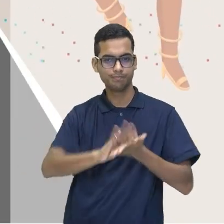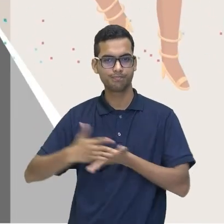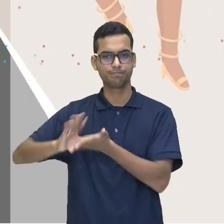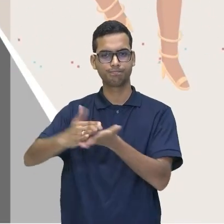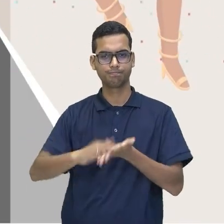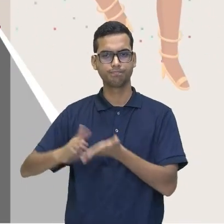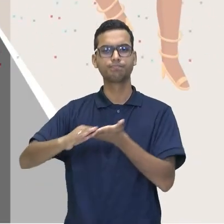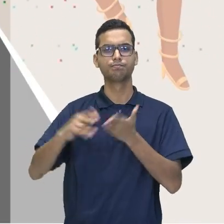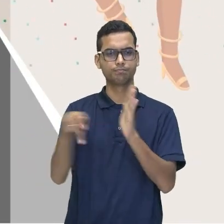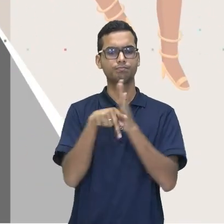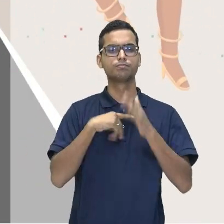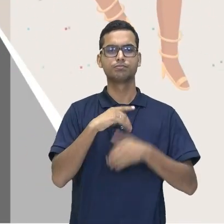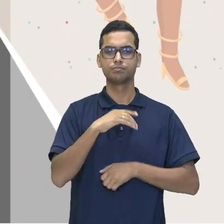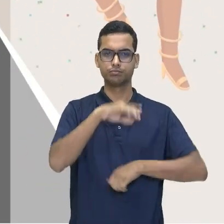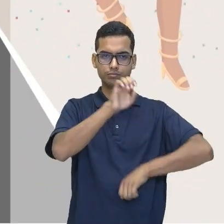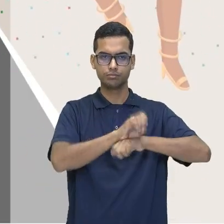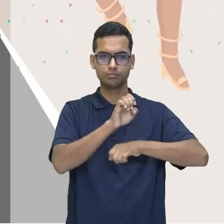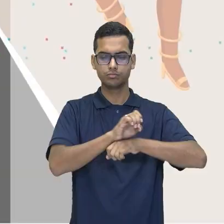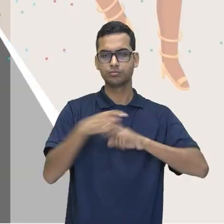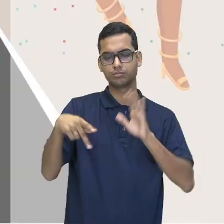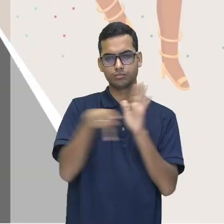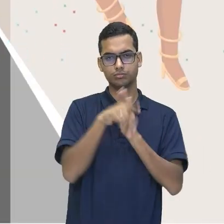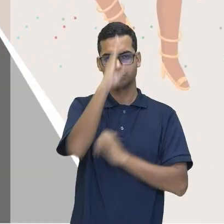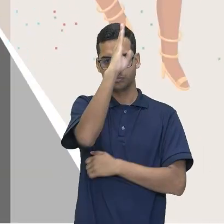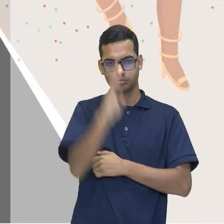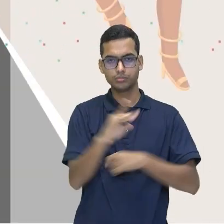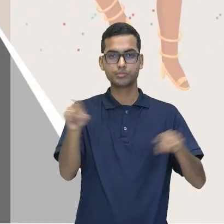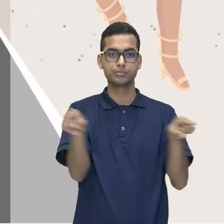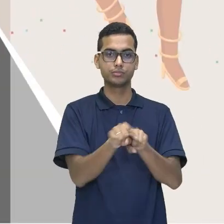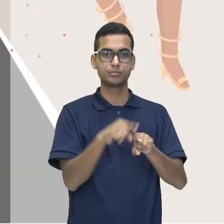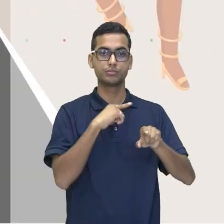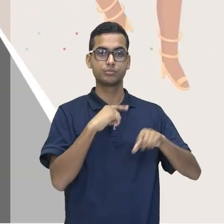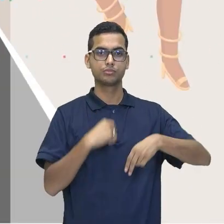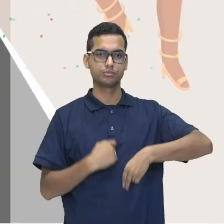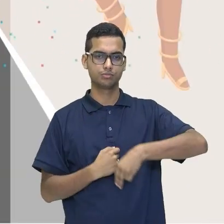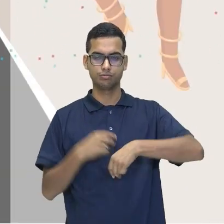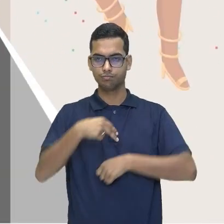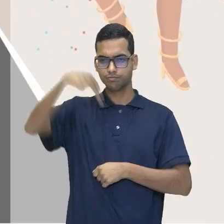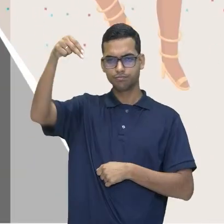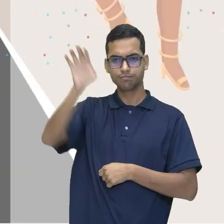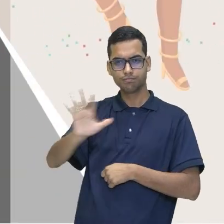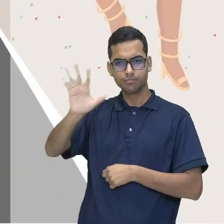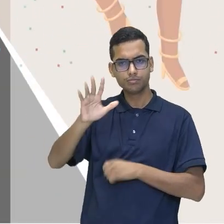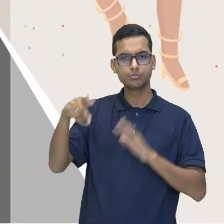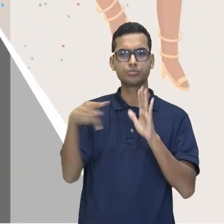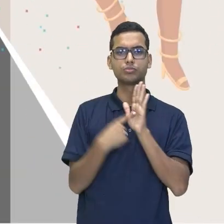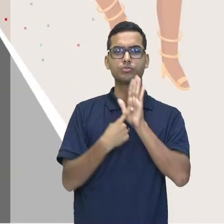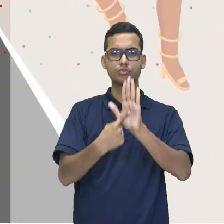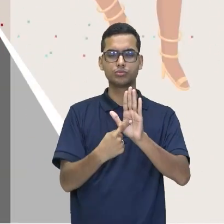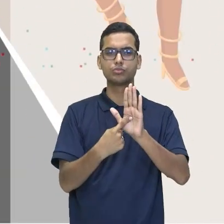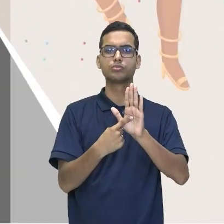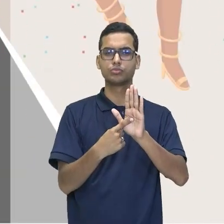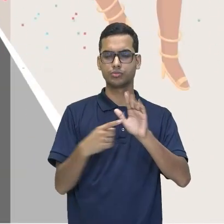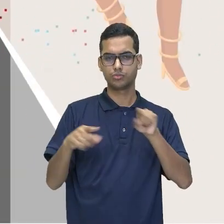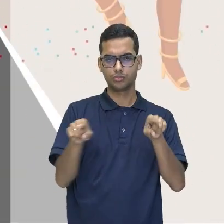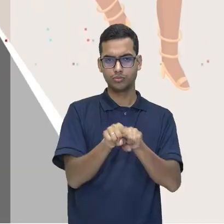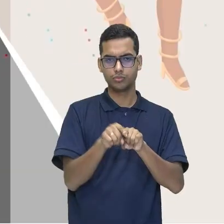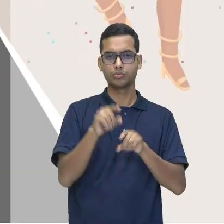nós representamos o estado do Nordeste através do frevo. Então, o carnaval, ele é uma